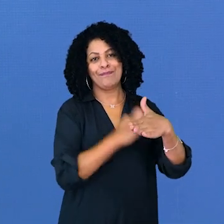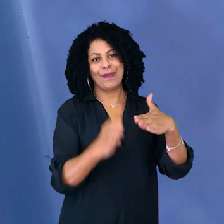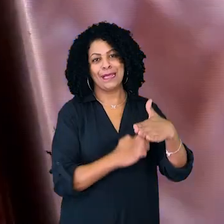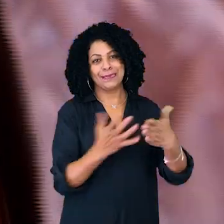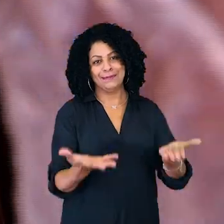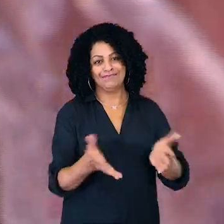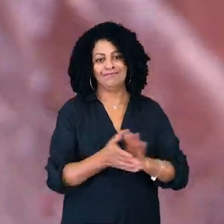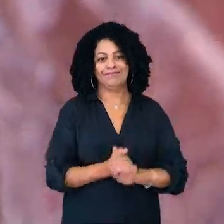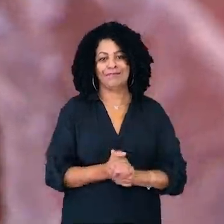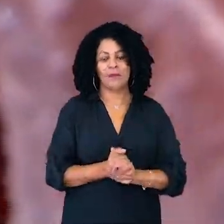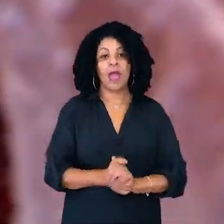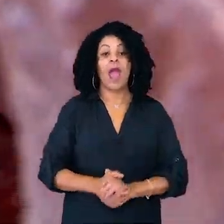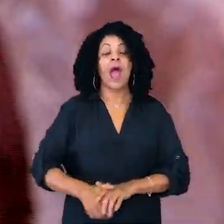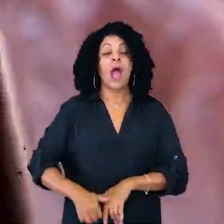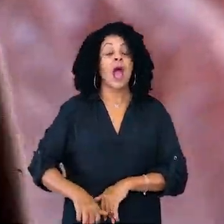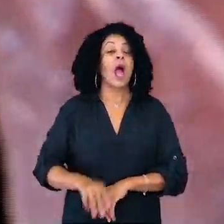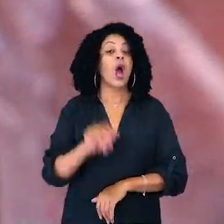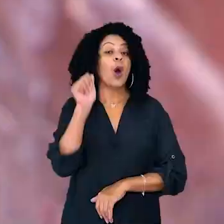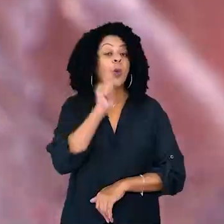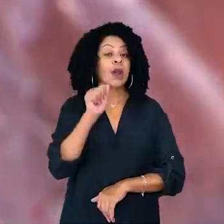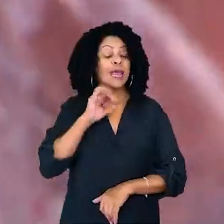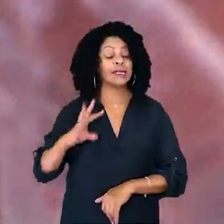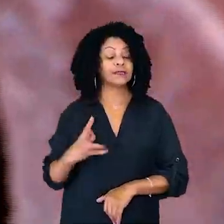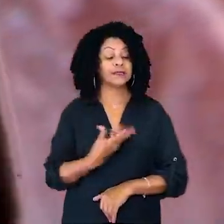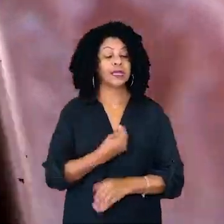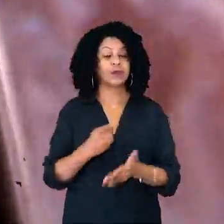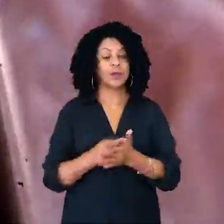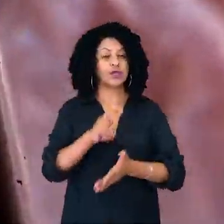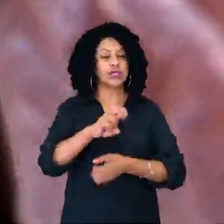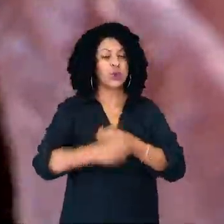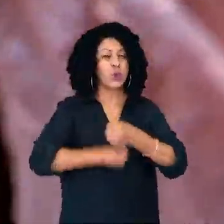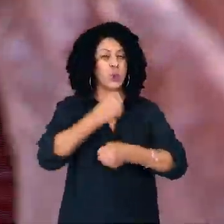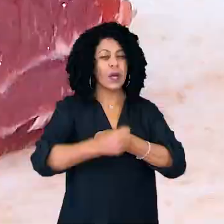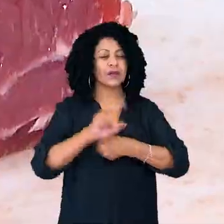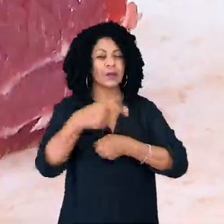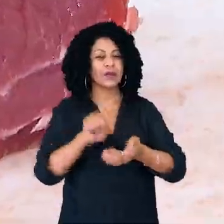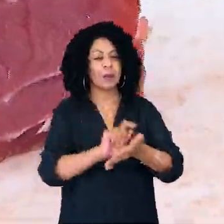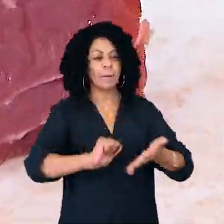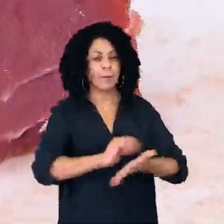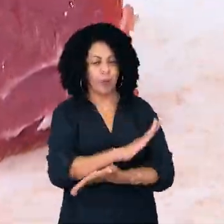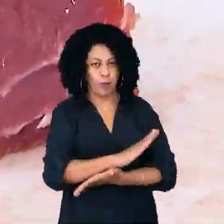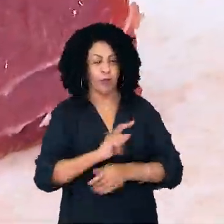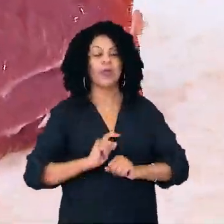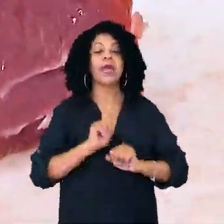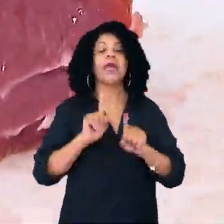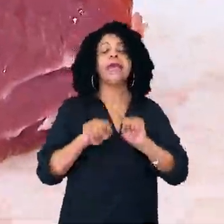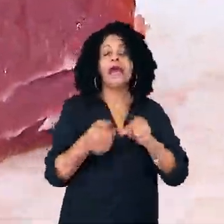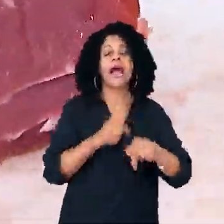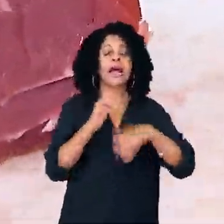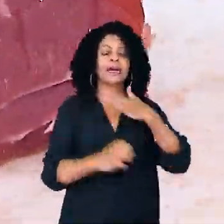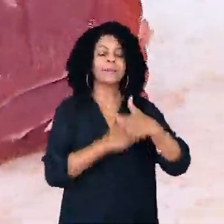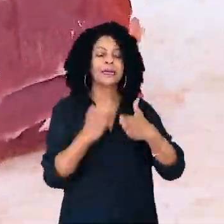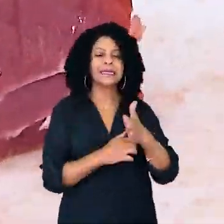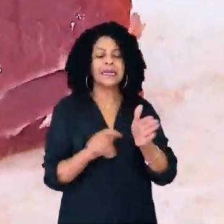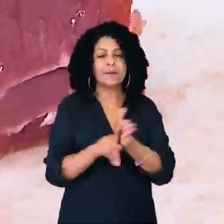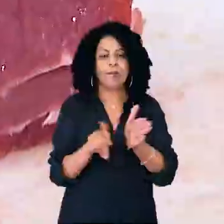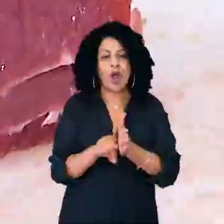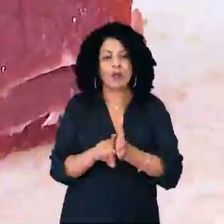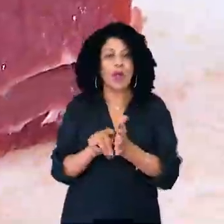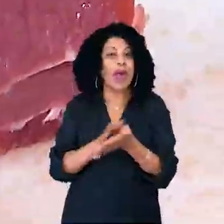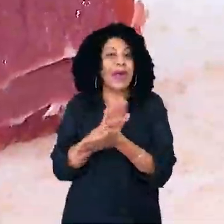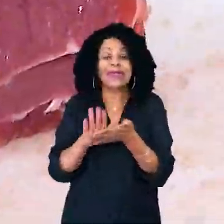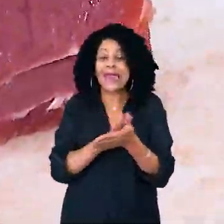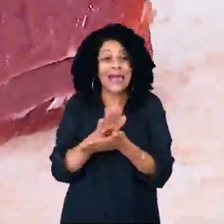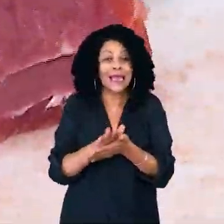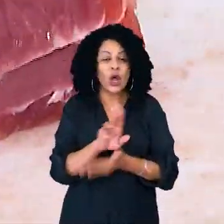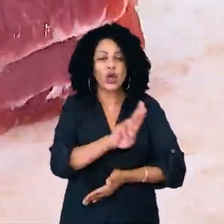inclusivo. A faqueira trabalhou no frigorífico por 5 anos até ser dispensada. Na ação, ela afirmou que a empresa se negou a tratá-la